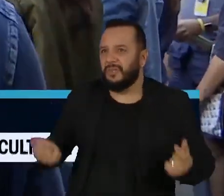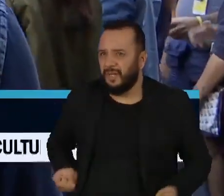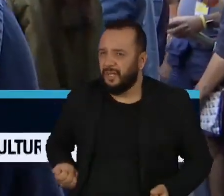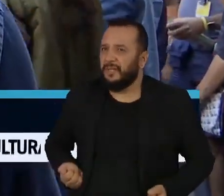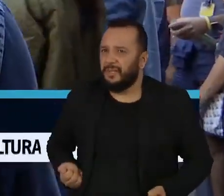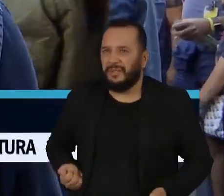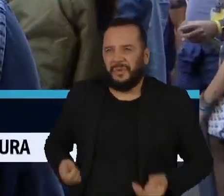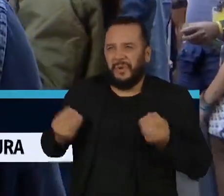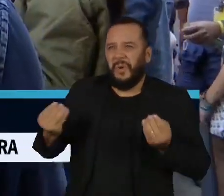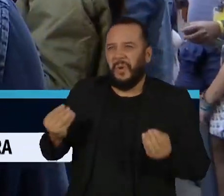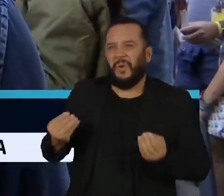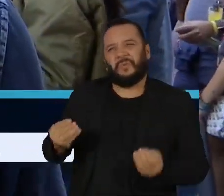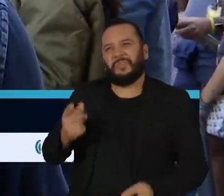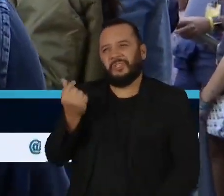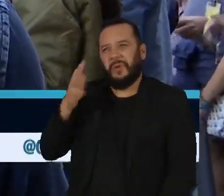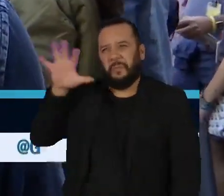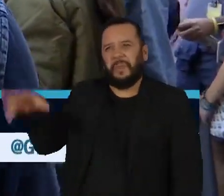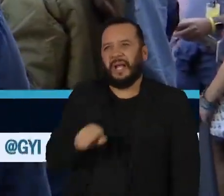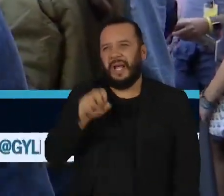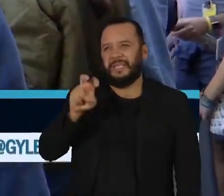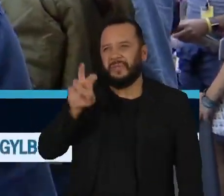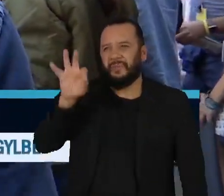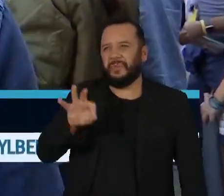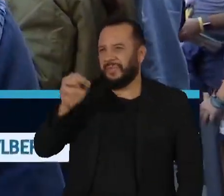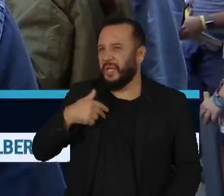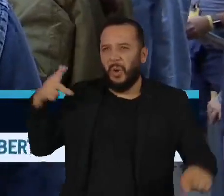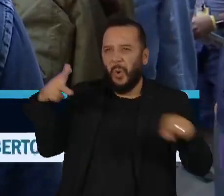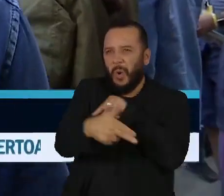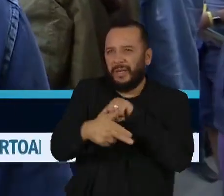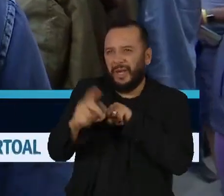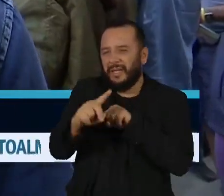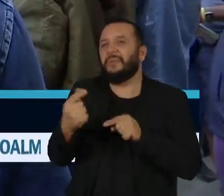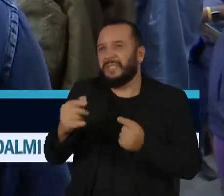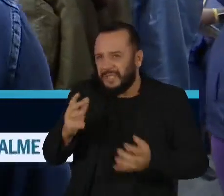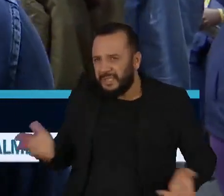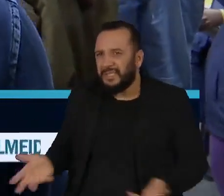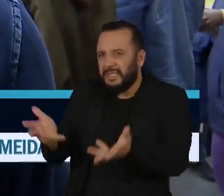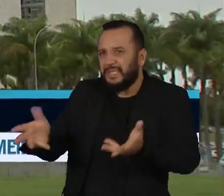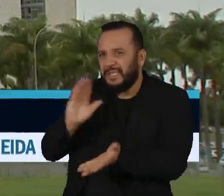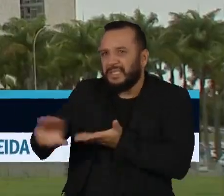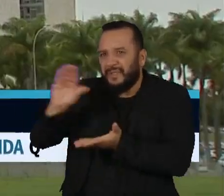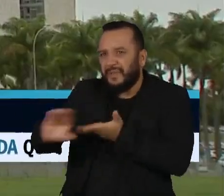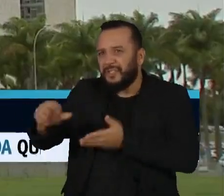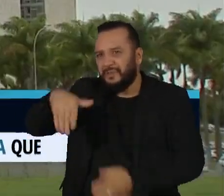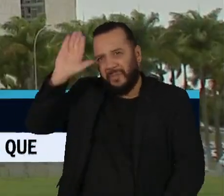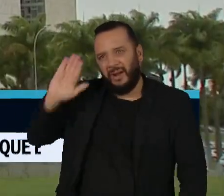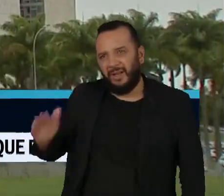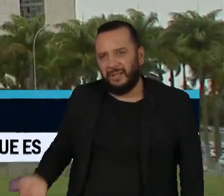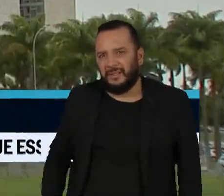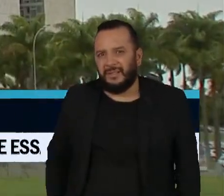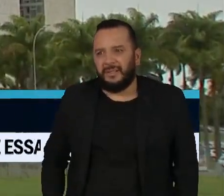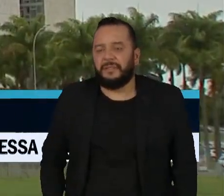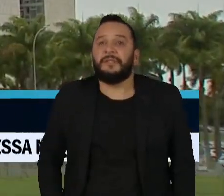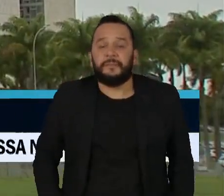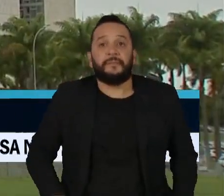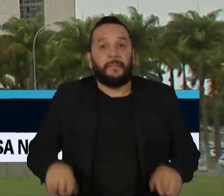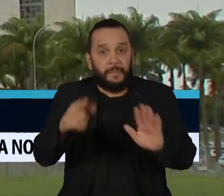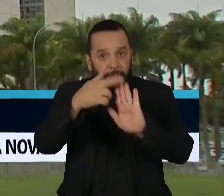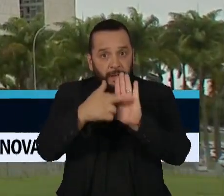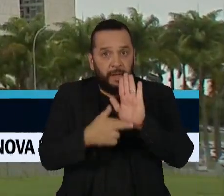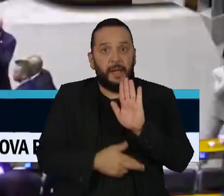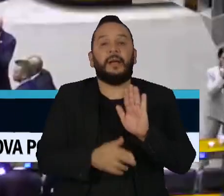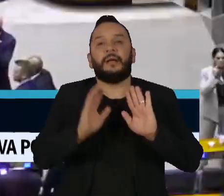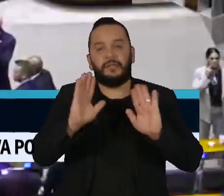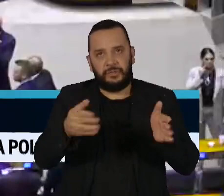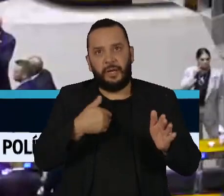é um absurdo, realmente. Não tem que cortar, tem que colocar mais incentivo e mais recursos. A regra foi incluída na Câmara no mês